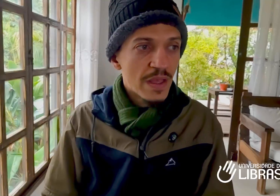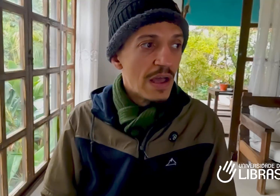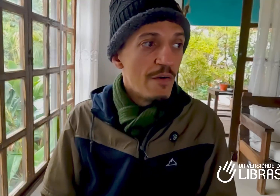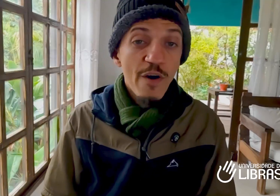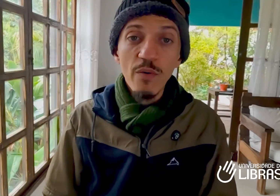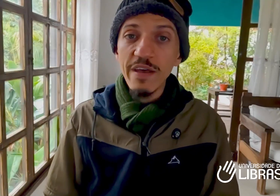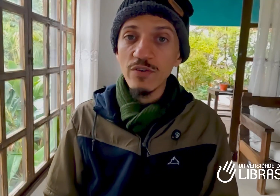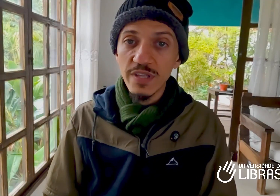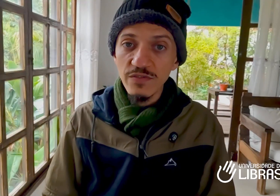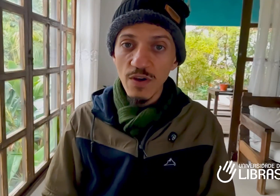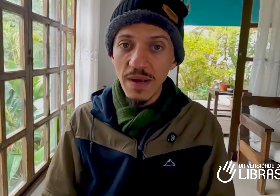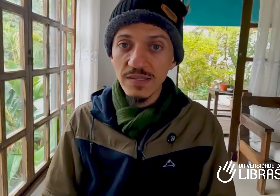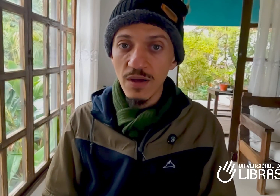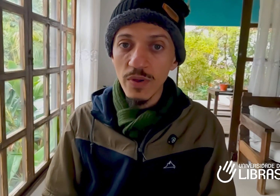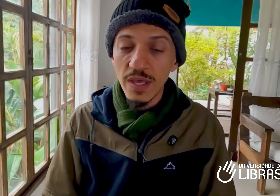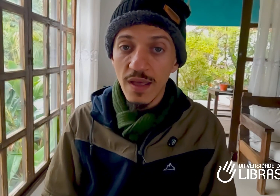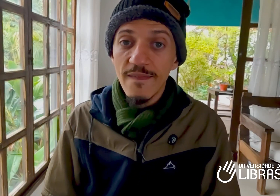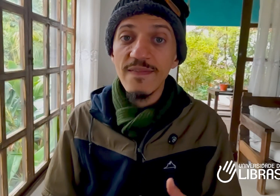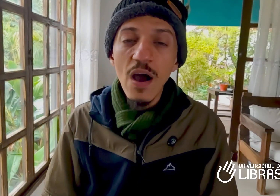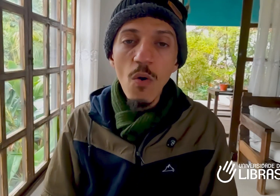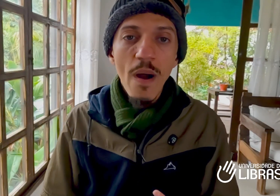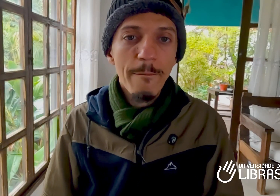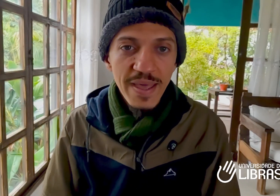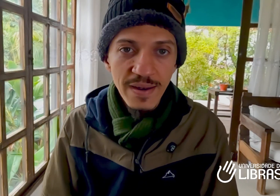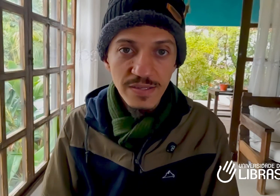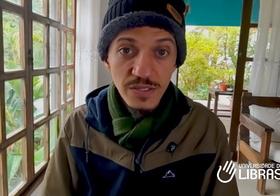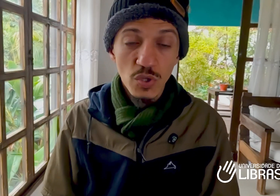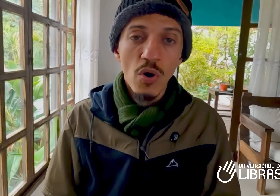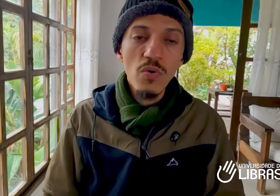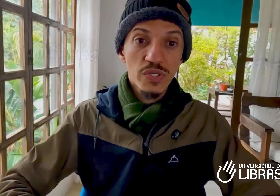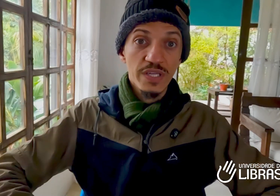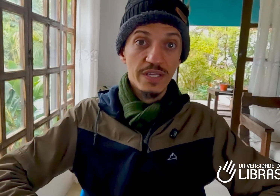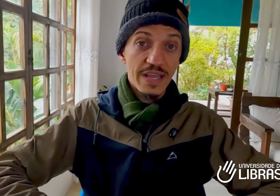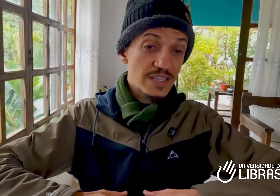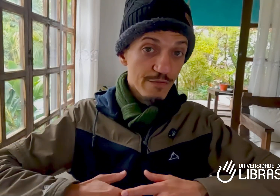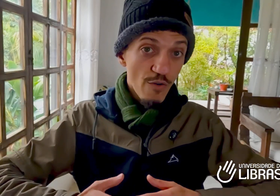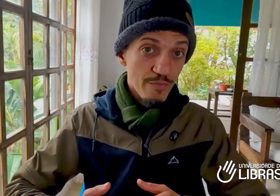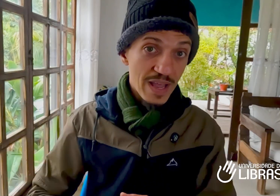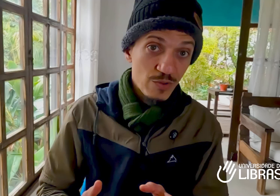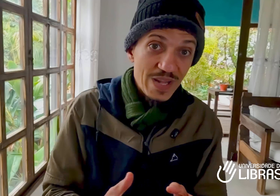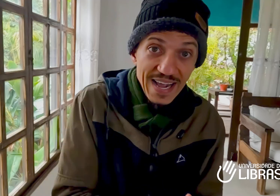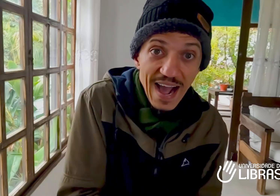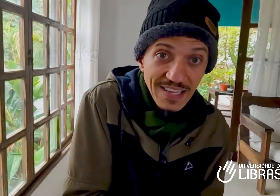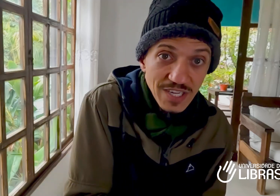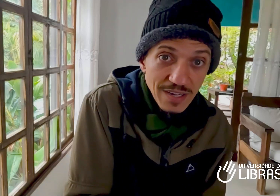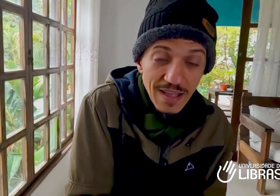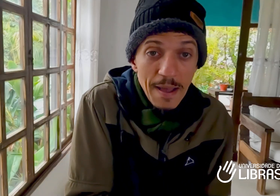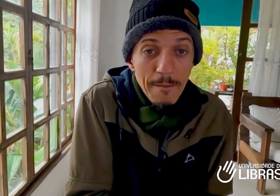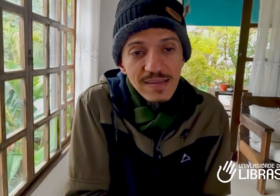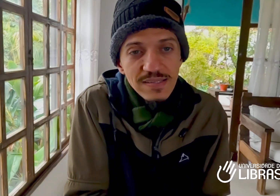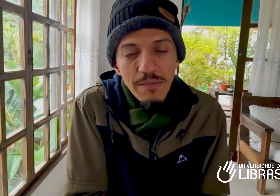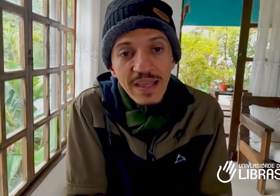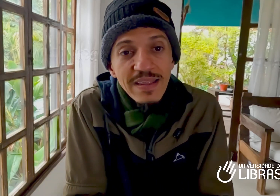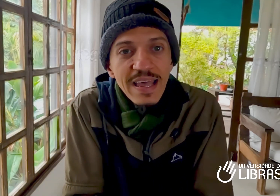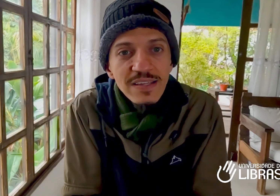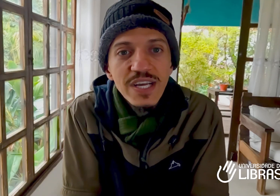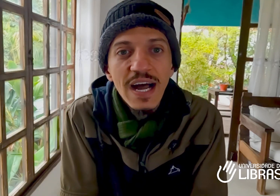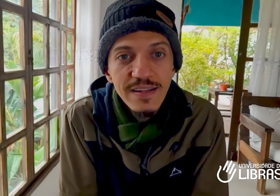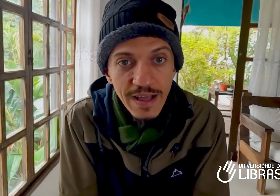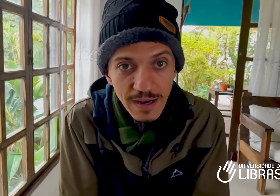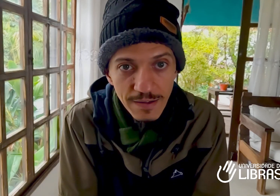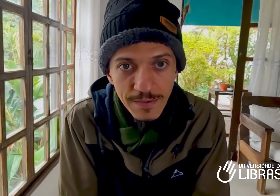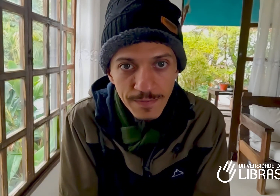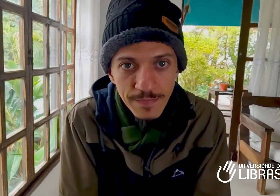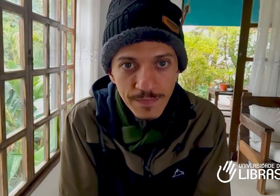seja, foi um nível de transformação que não apenas trouxe desenvolvimento da Kátia, mas também da